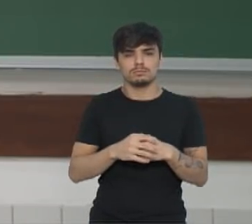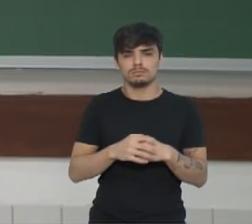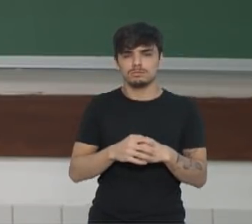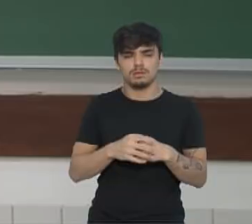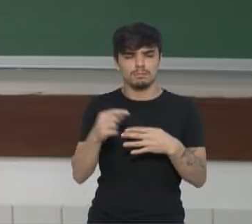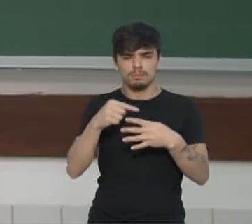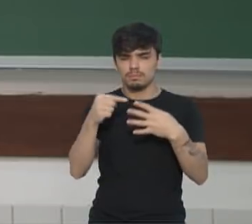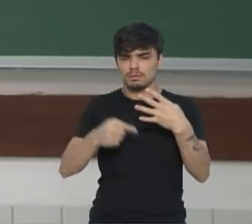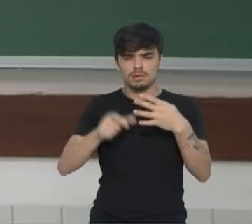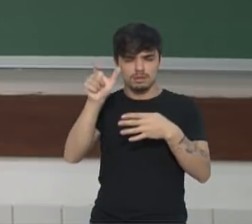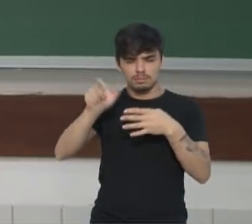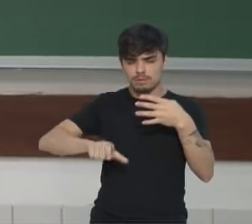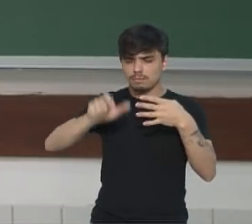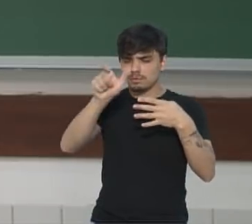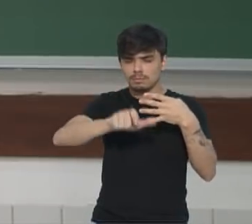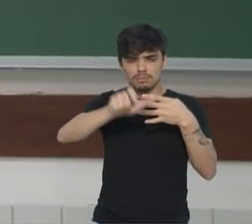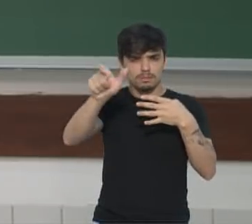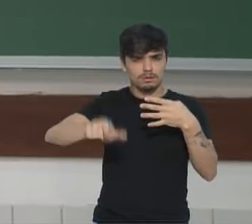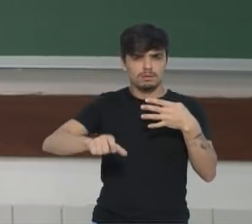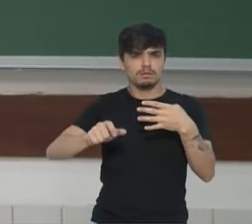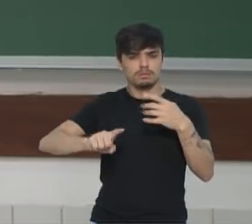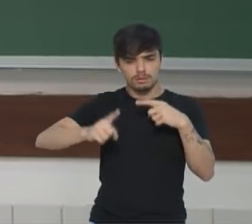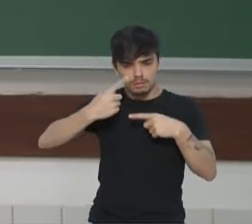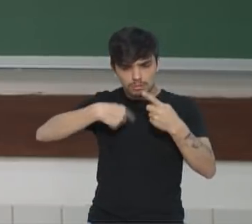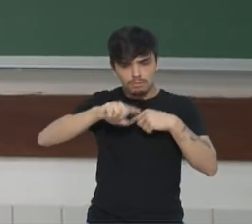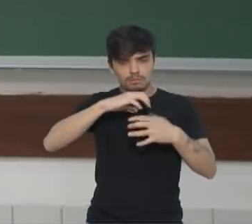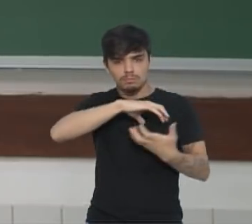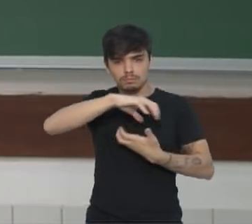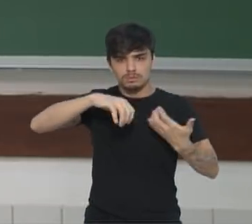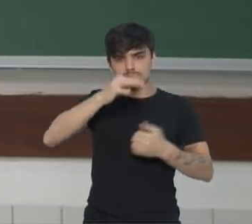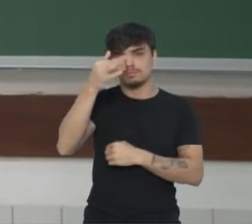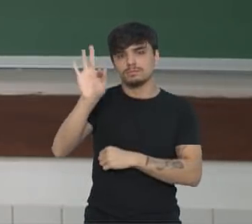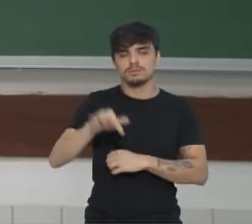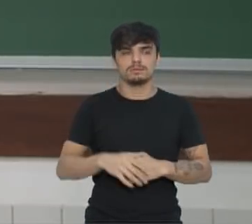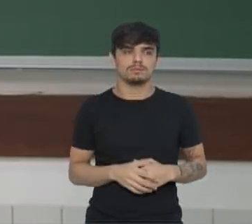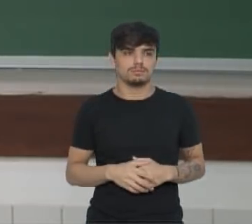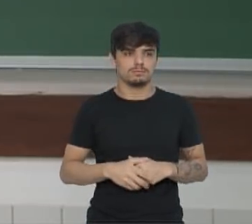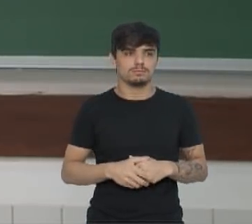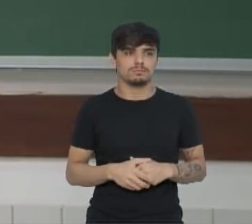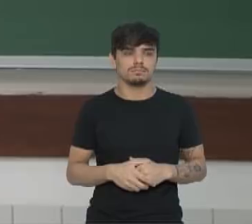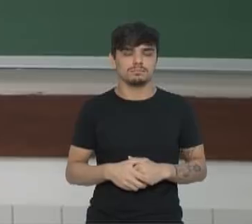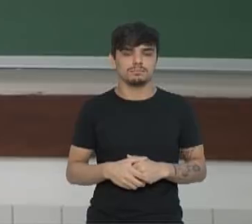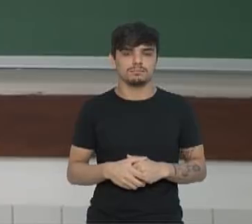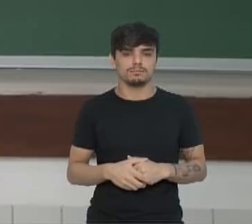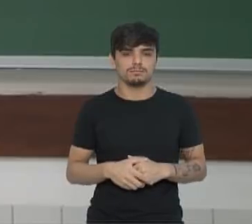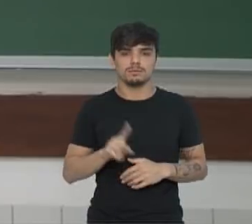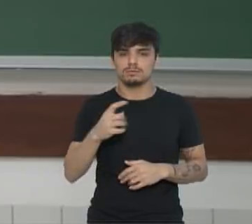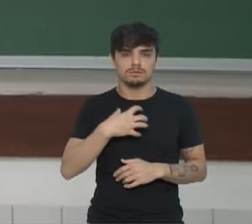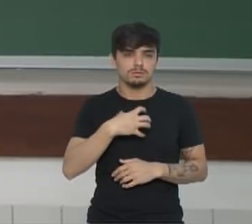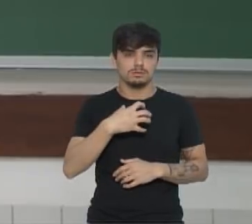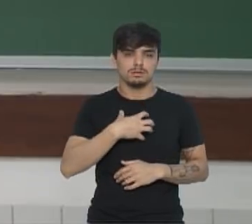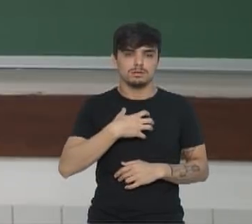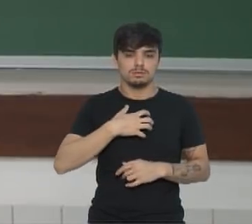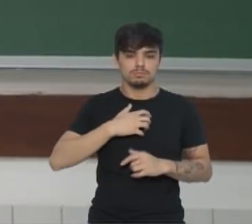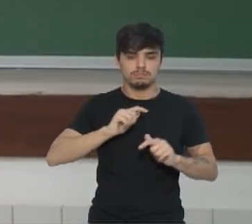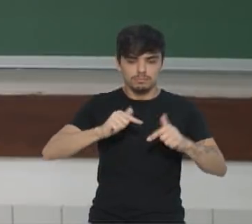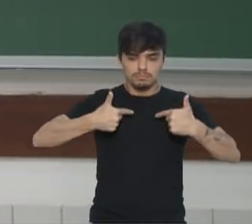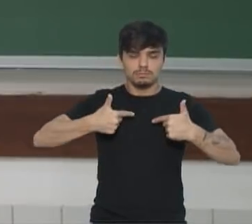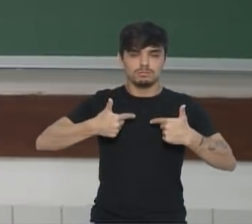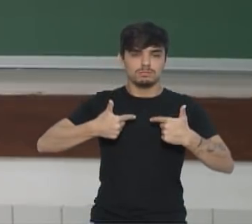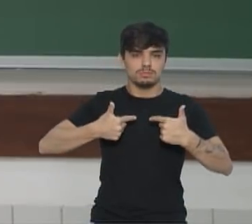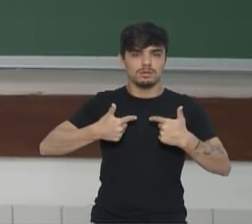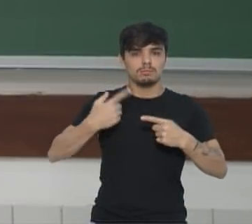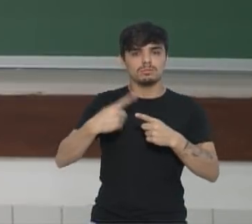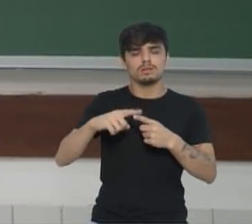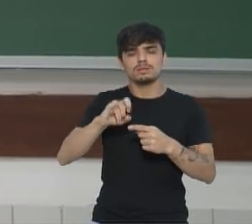Saint-Just e vários outros grandes nomes da Revolução Francesa. Mas eles não se sentiam ameaçados. Se até o rei